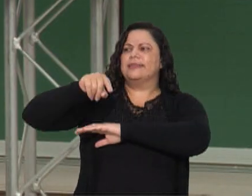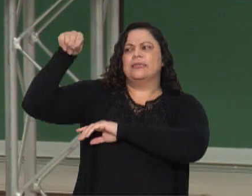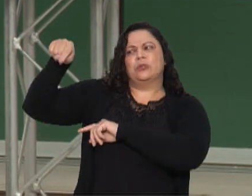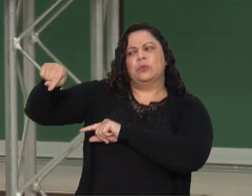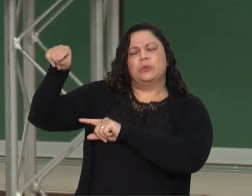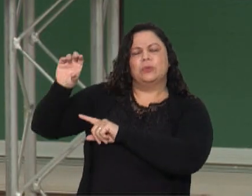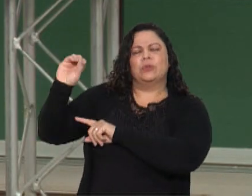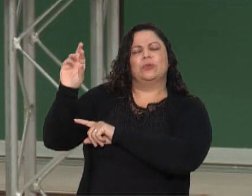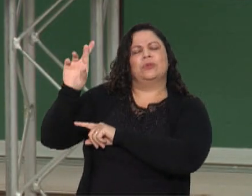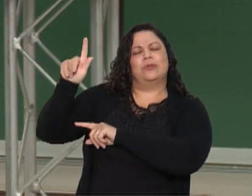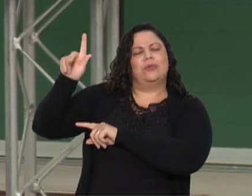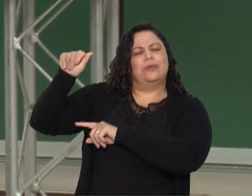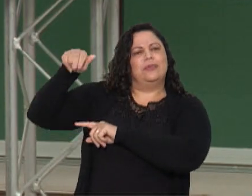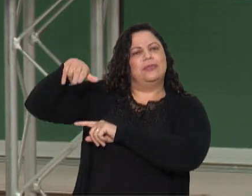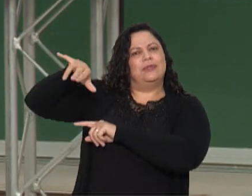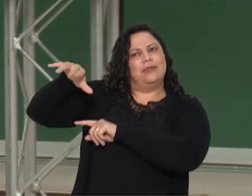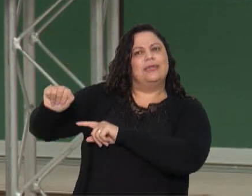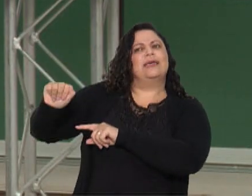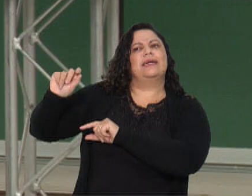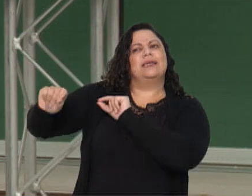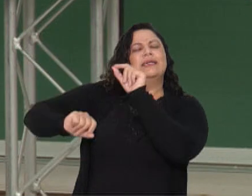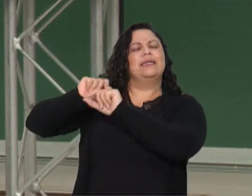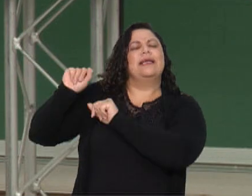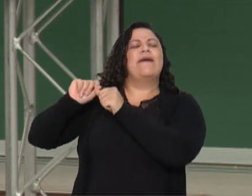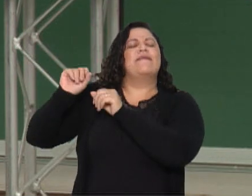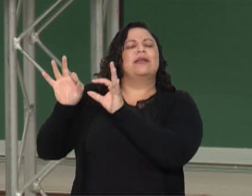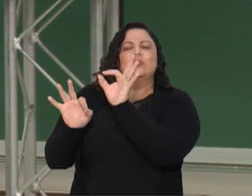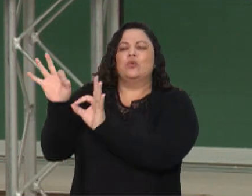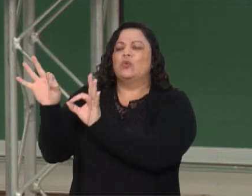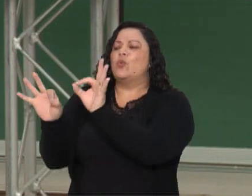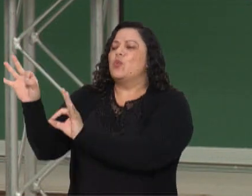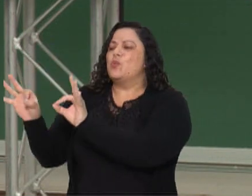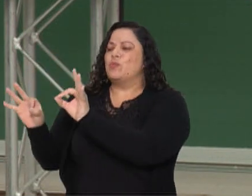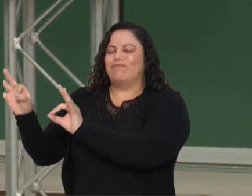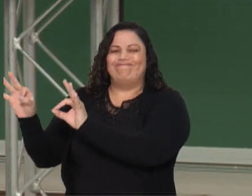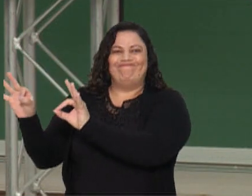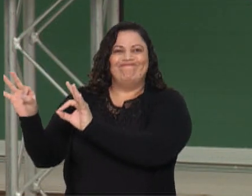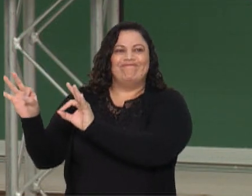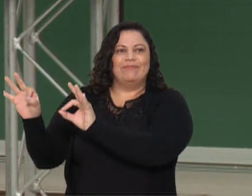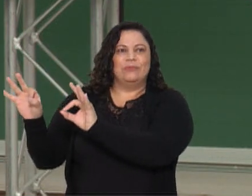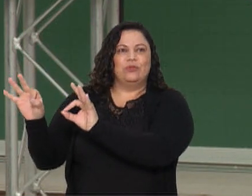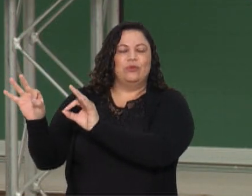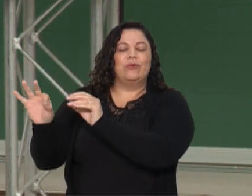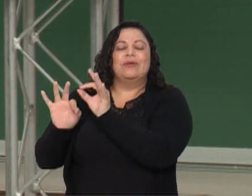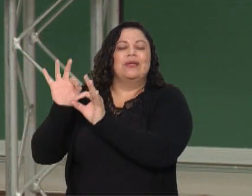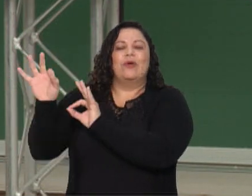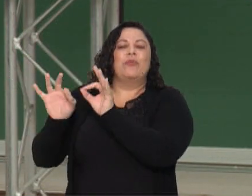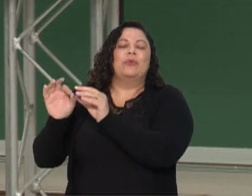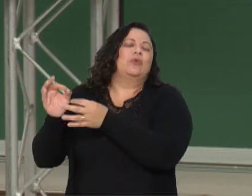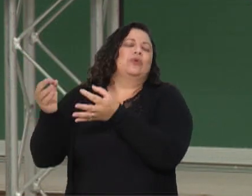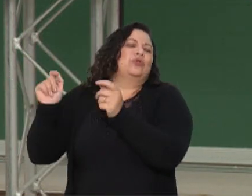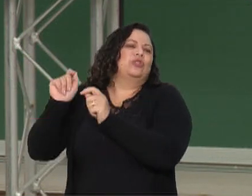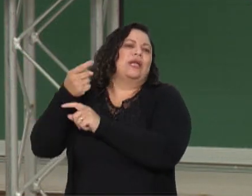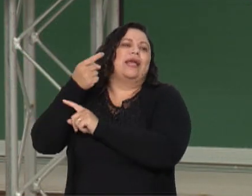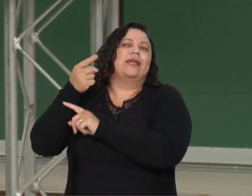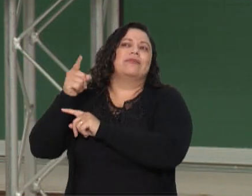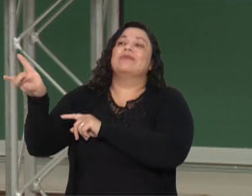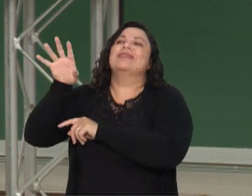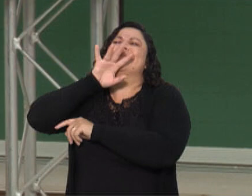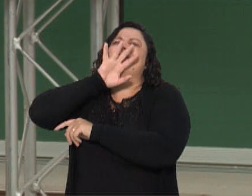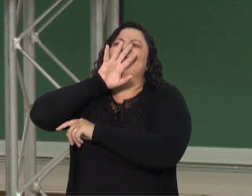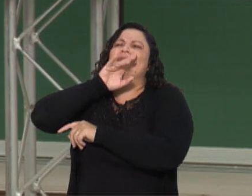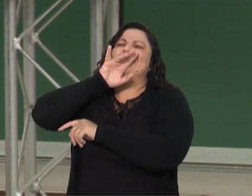ela faz com que o projeto danifique ou não danifique e aproveite